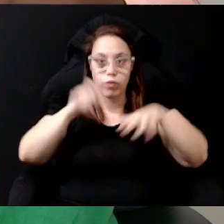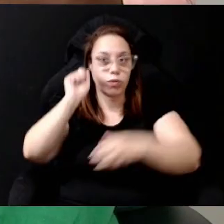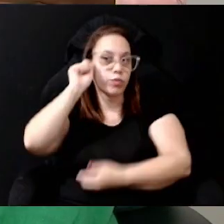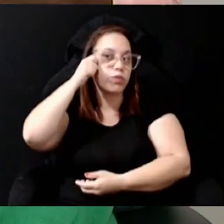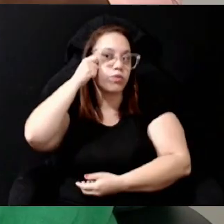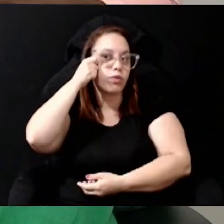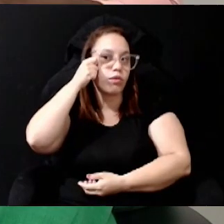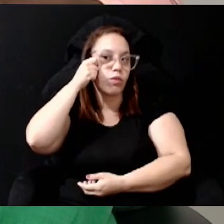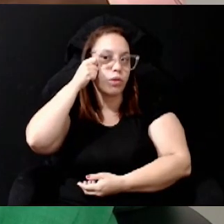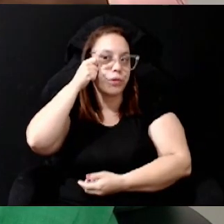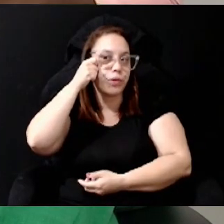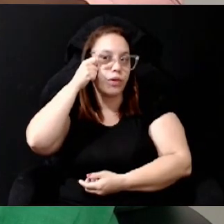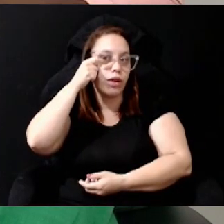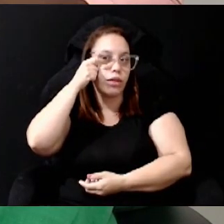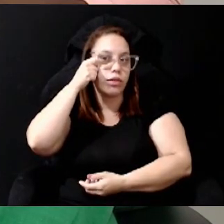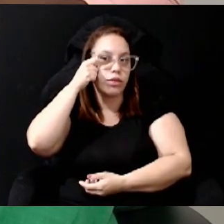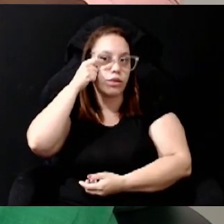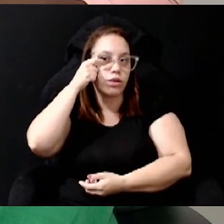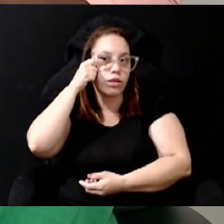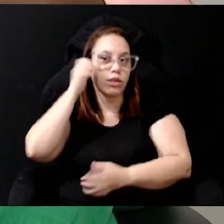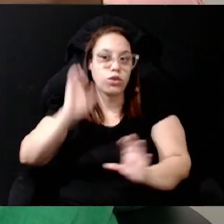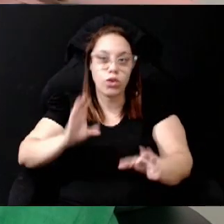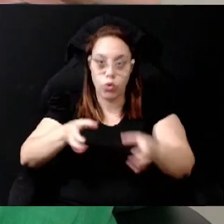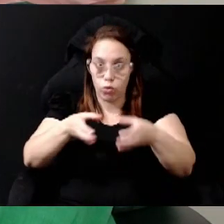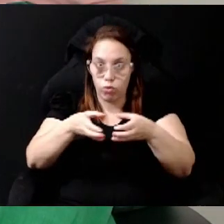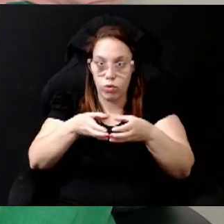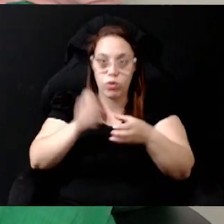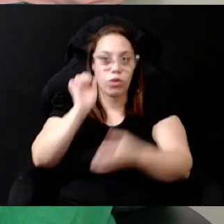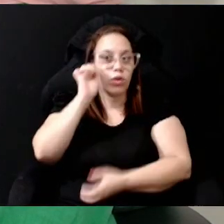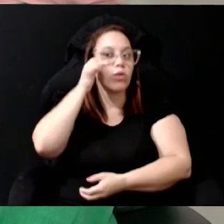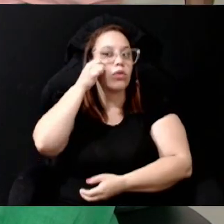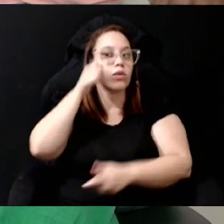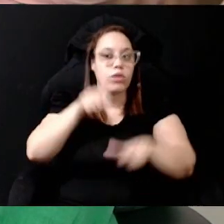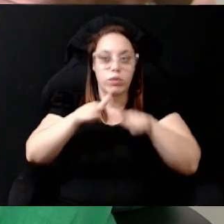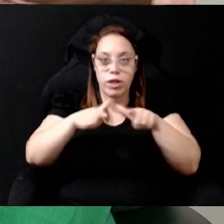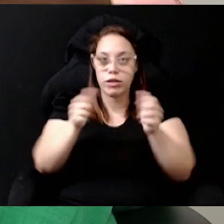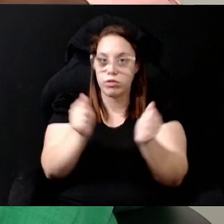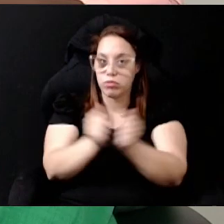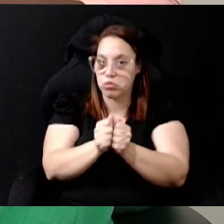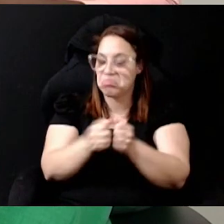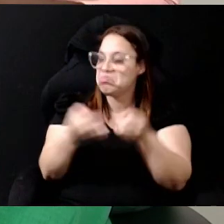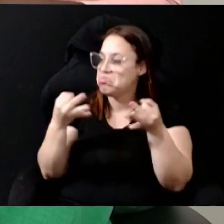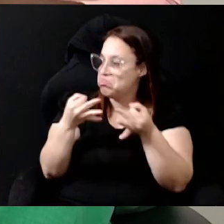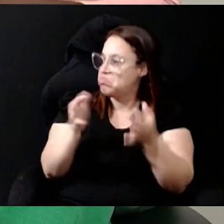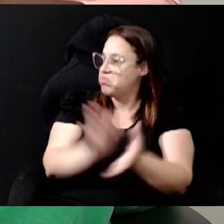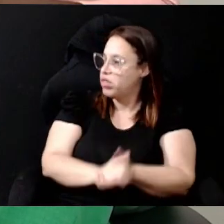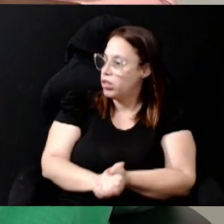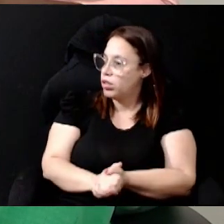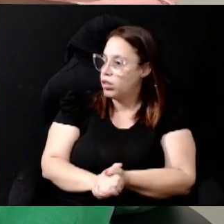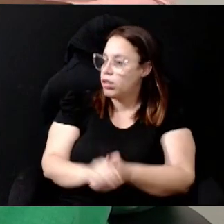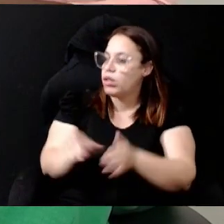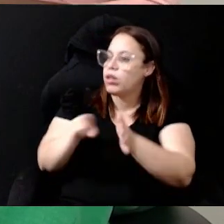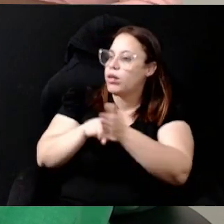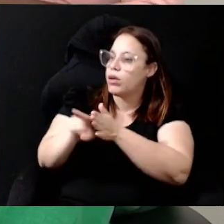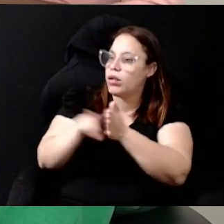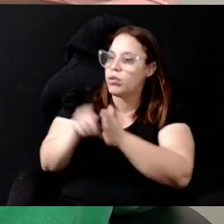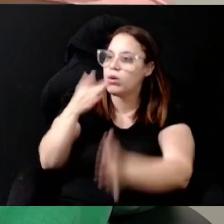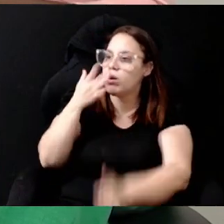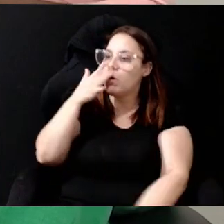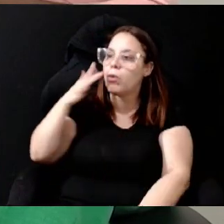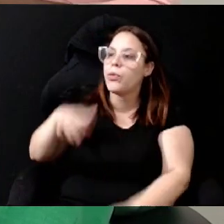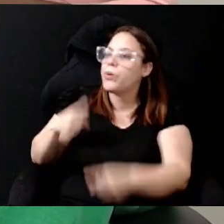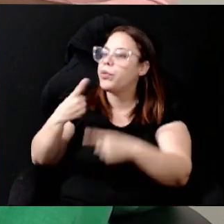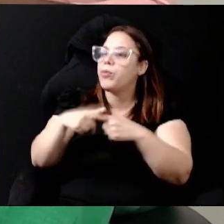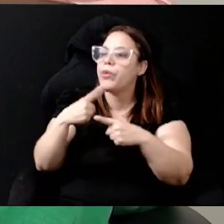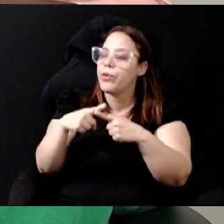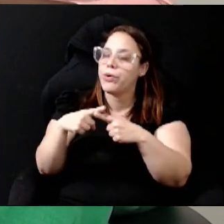Dos movimentos negros, das pessoas que estão aí na comunidade negra também, que tem um trabalho muito bacana. Pois é, eu perguntei